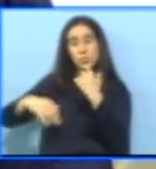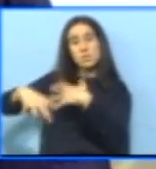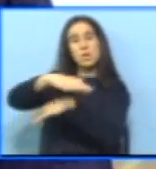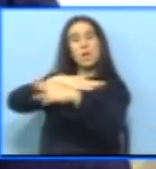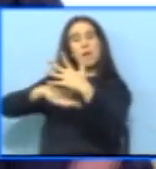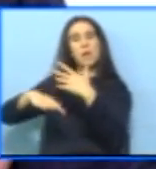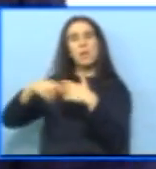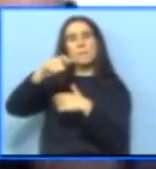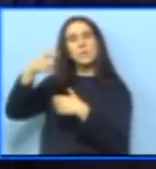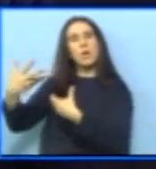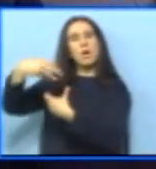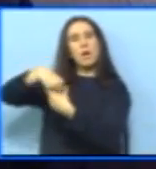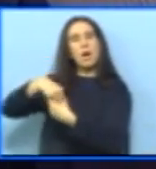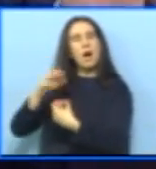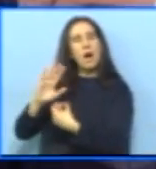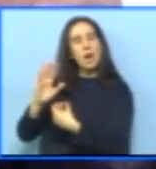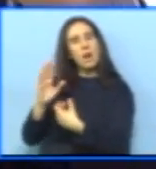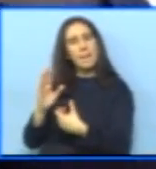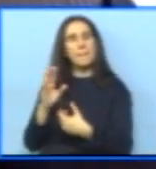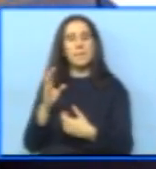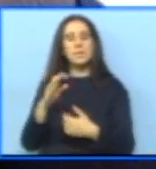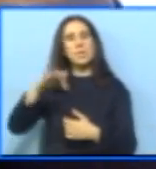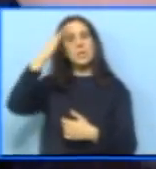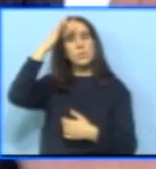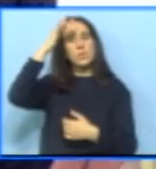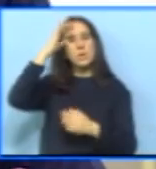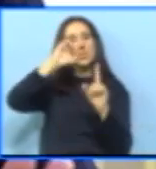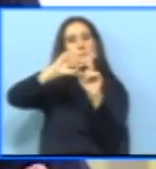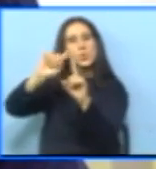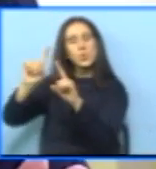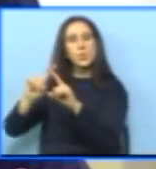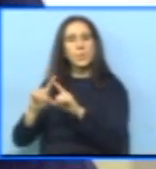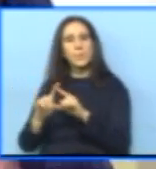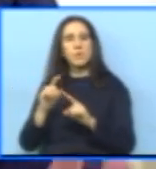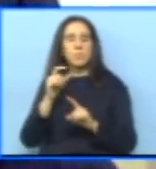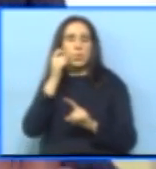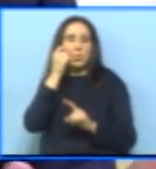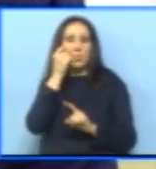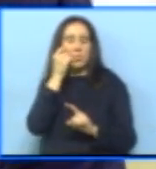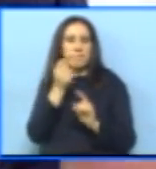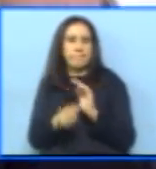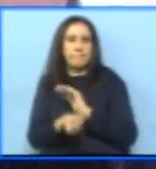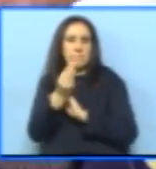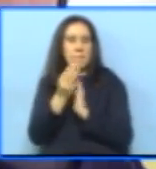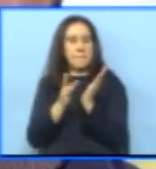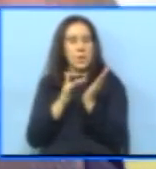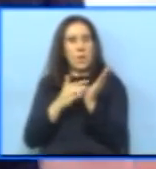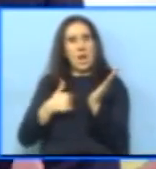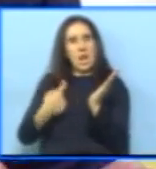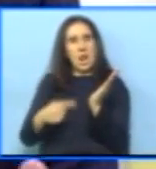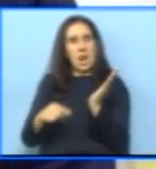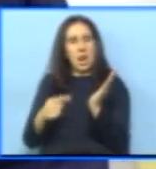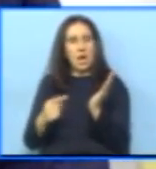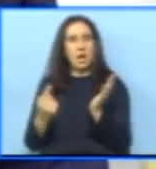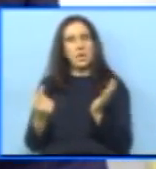pessoas estão inseridas, mas a partir de um conjunto de teorias, de um vademecum, de um manual que eu tenho e que aproveito